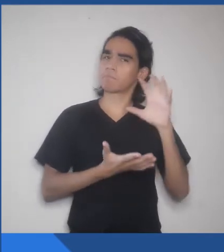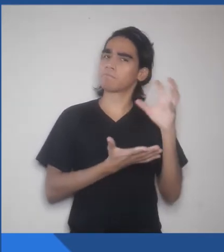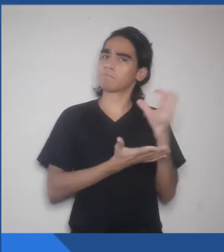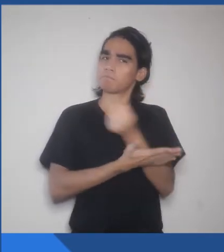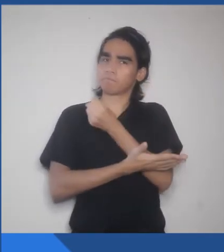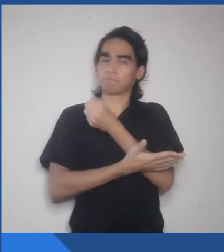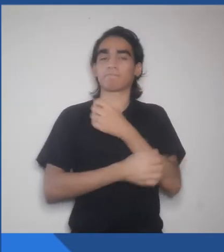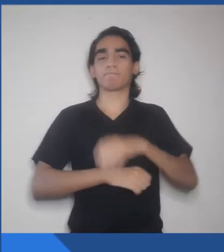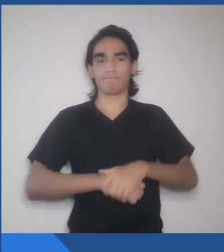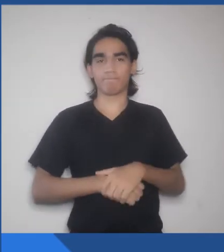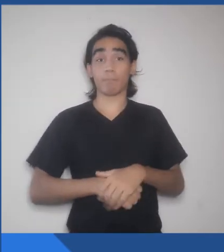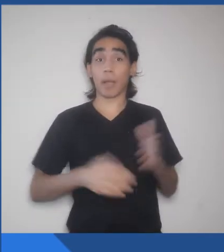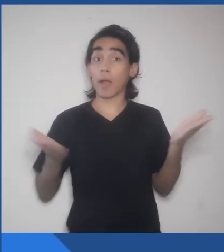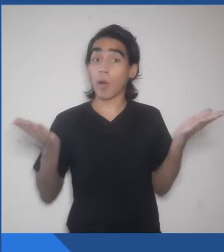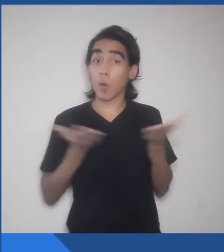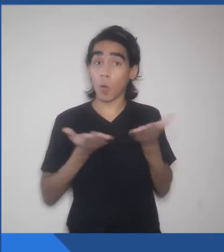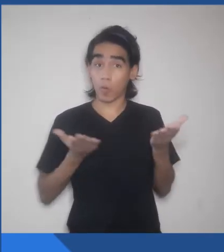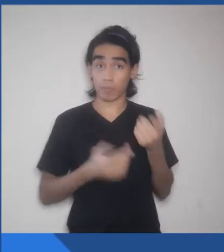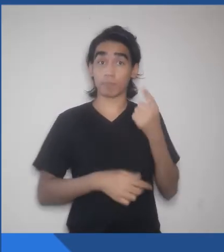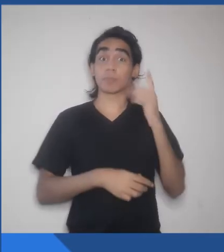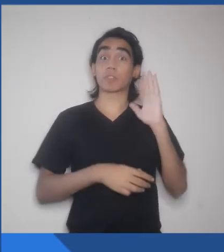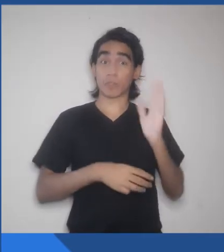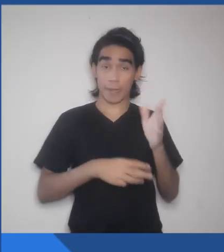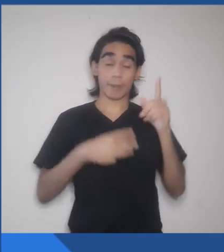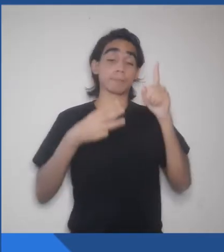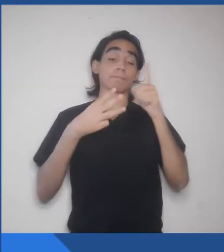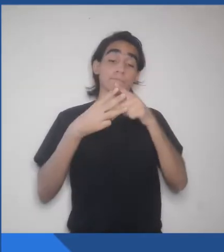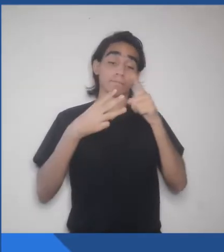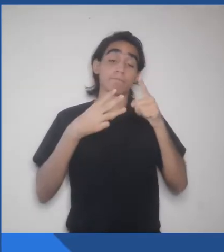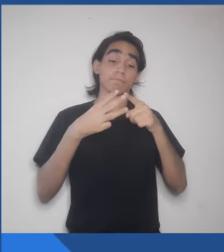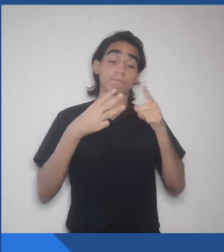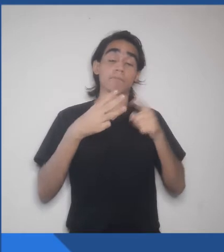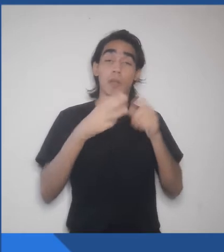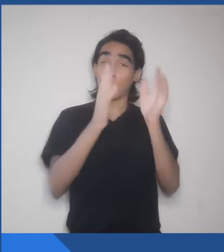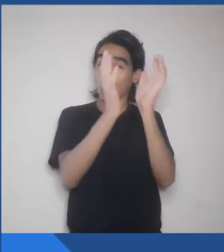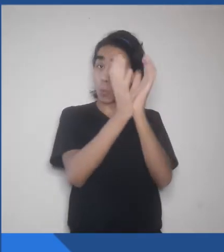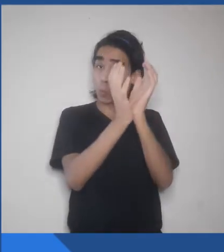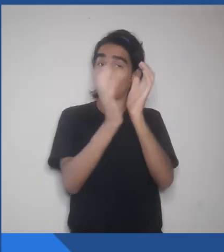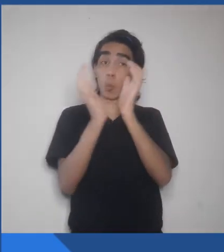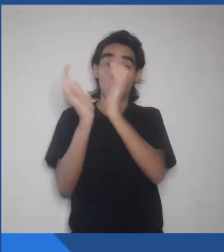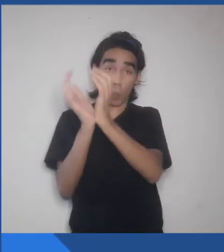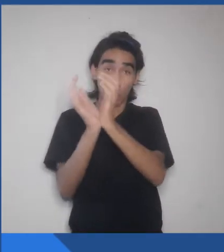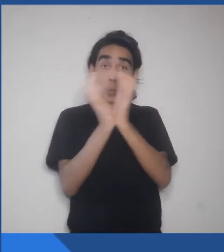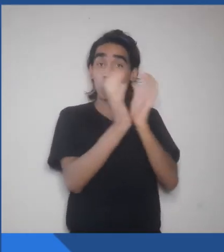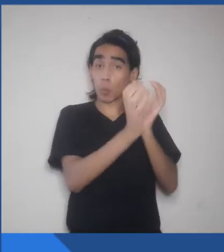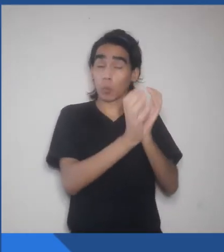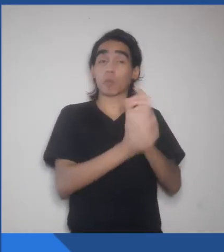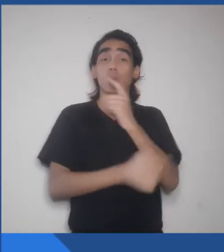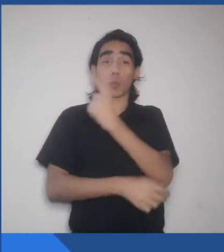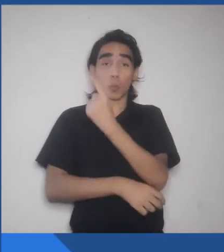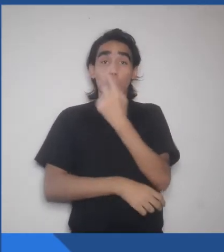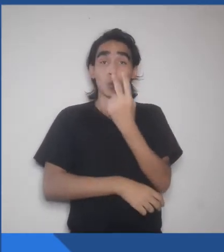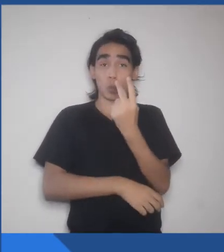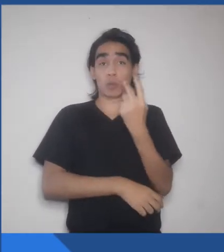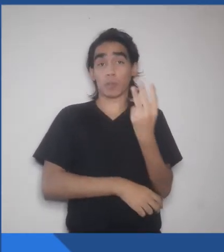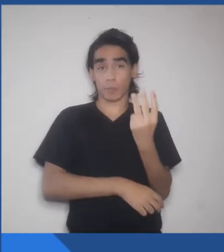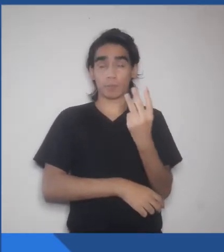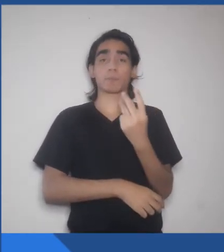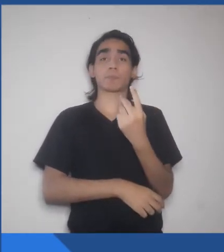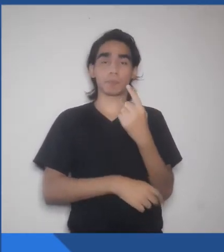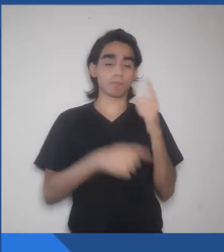Aqui salvo mudanças também. Agora a gente já tem 3 grupos. Turma 1, 2 e 3. Na turma 1,